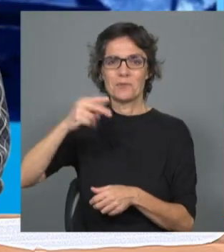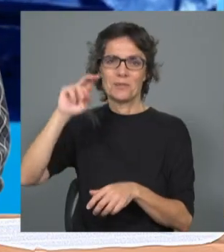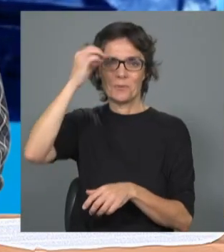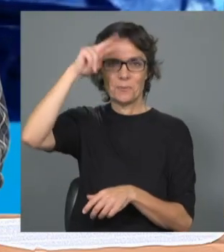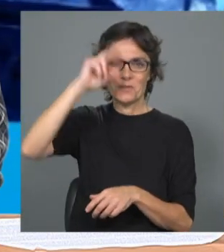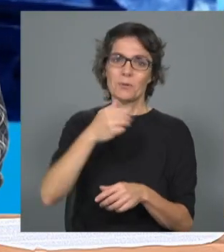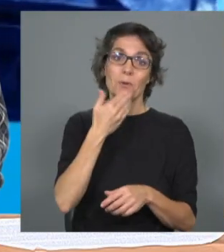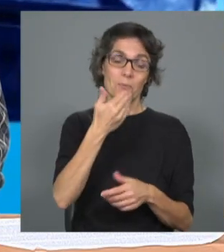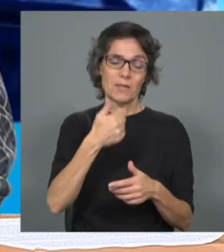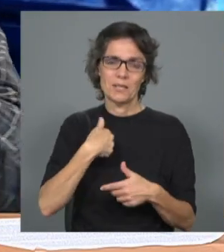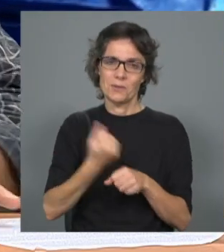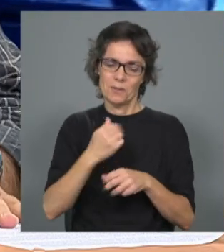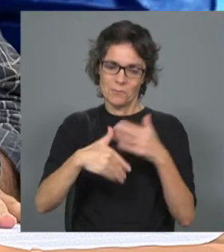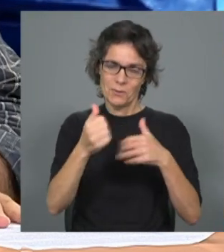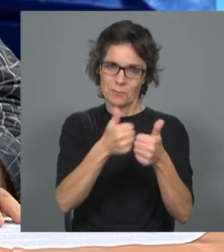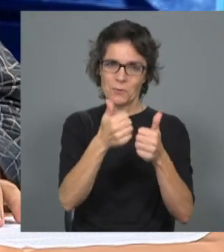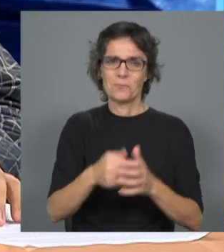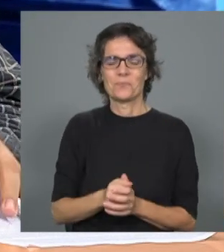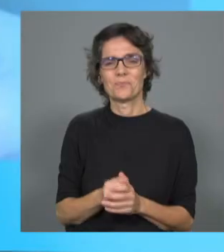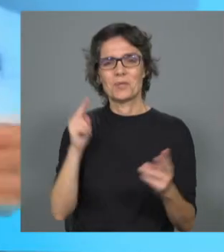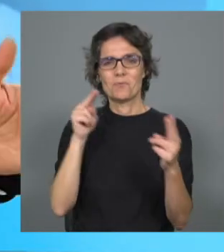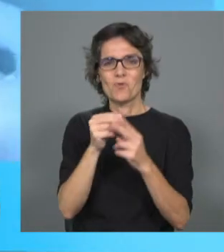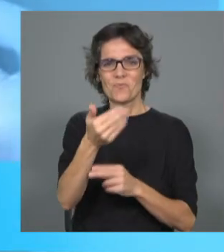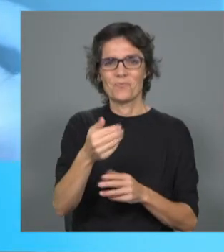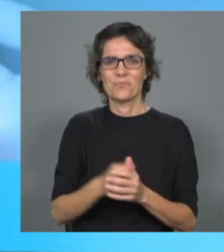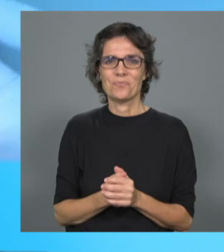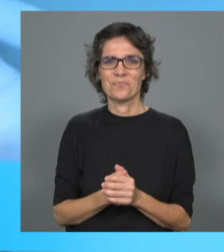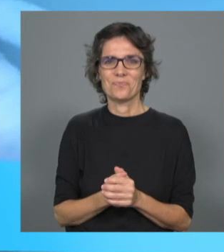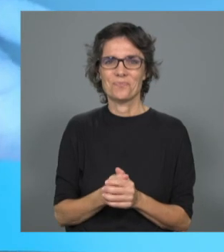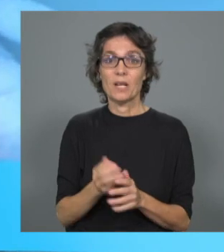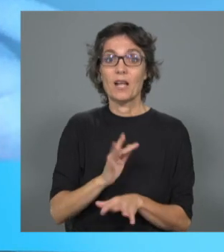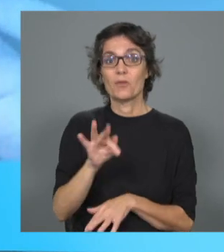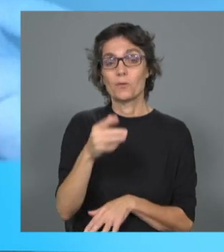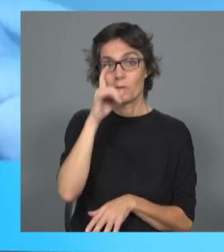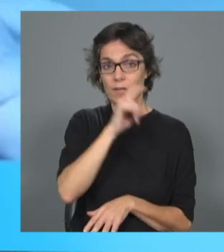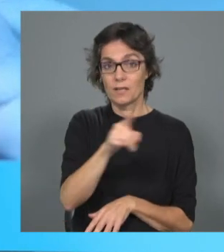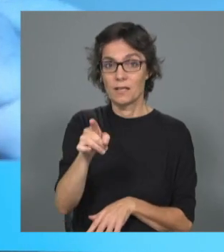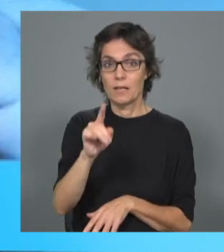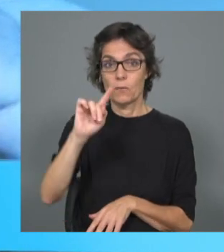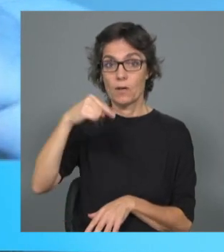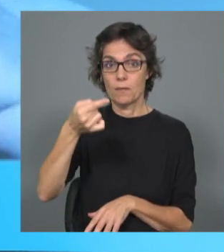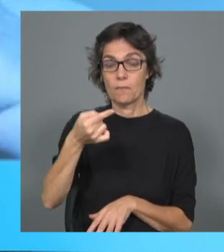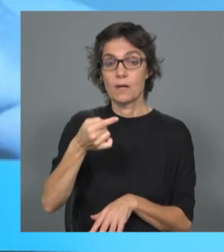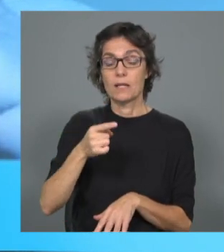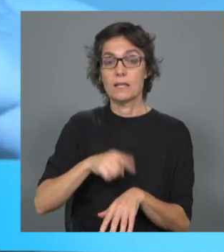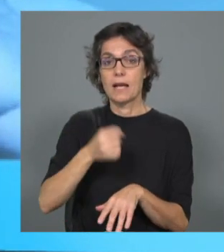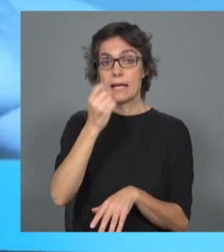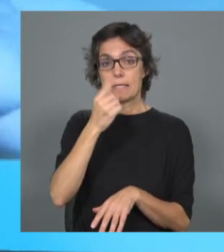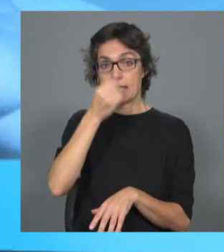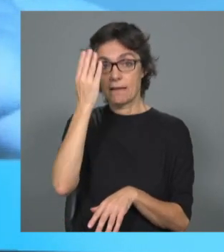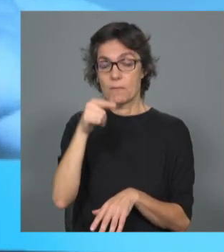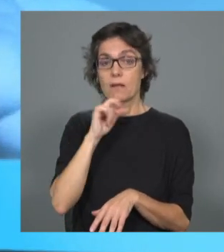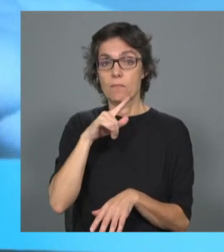continuação do bom trabalho. Até à próxima. Muito obrigado, e a terminar eu recordo ainda que amanhã, um pouco depois das 6 da manhã,